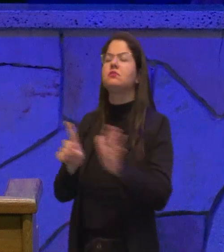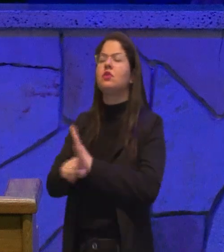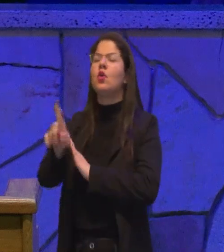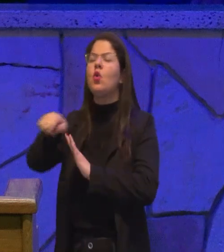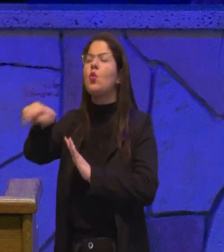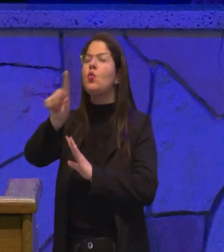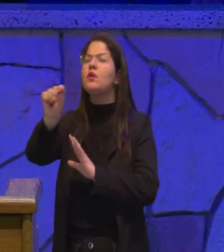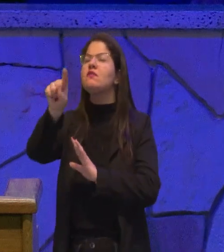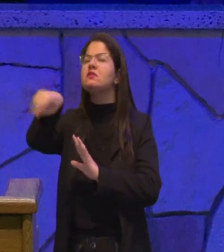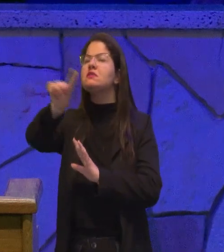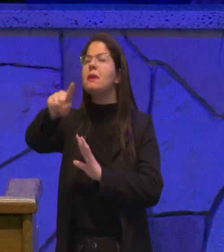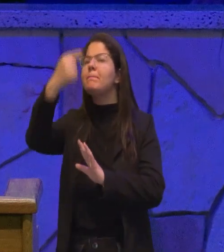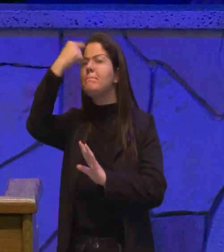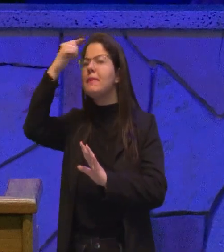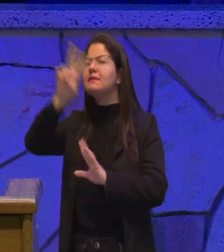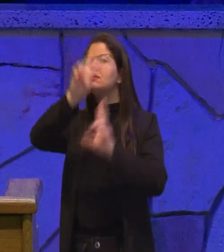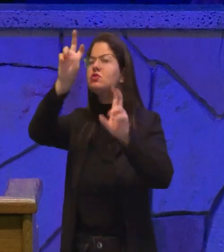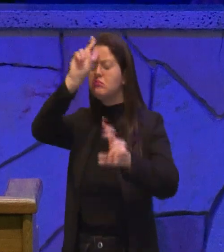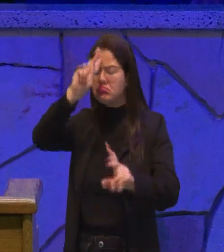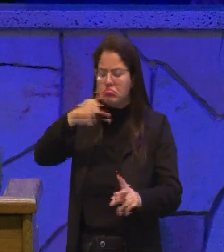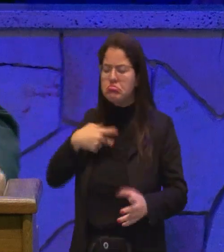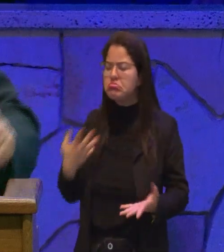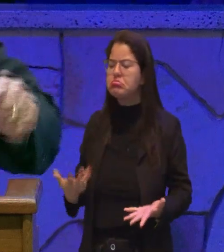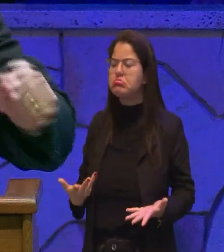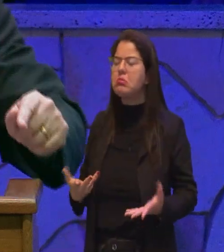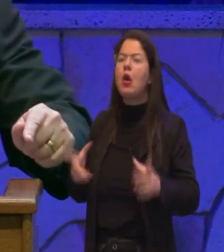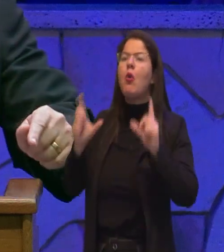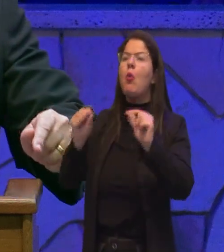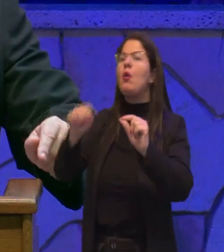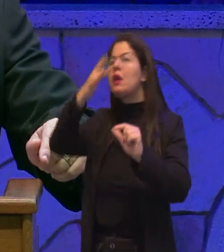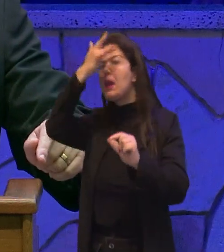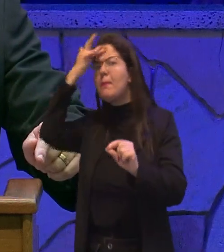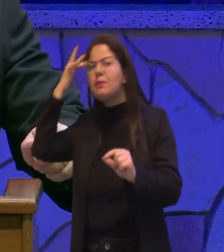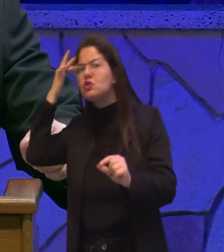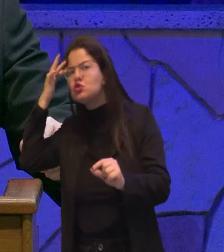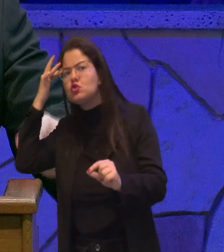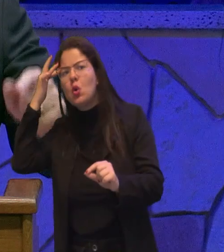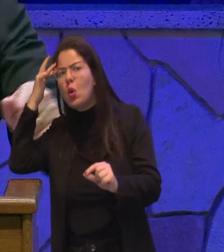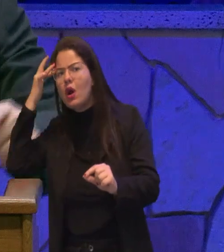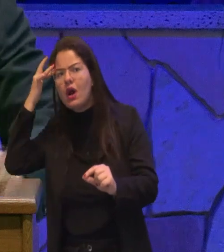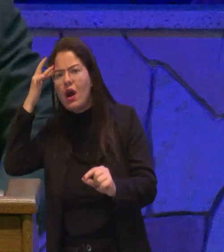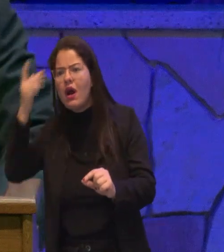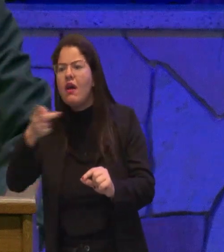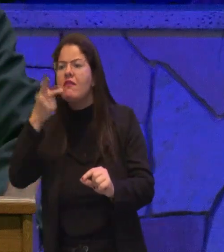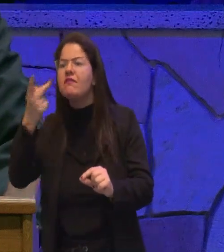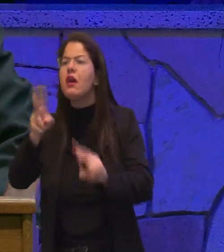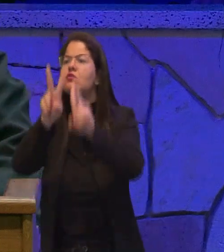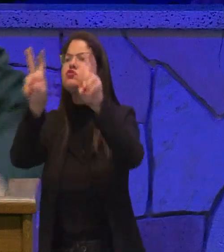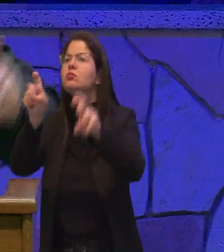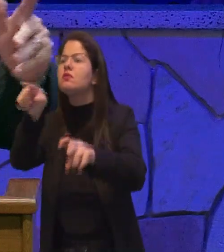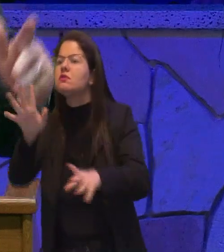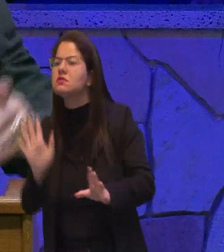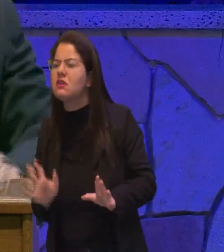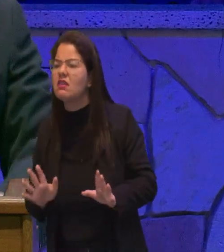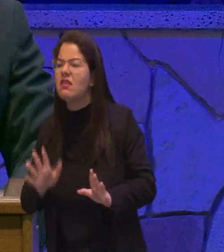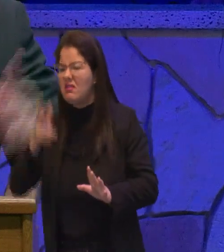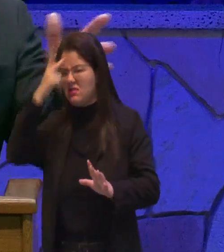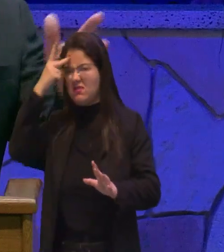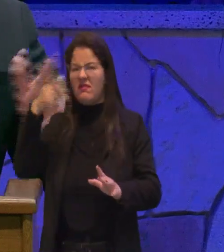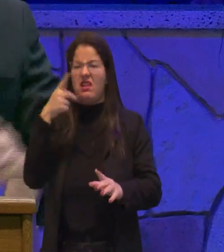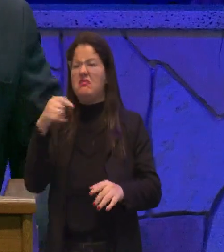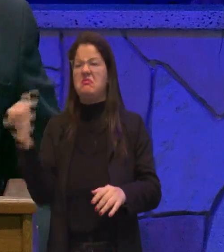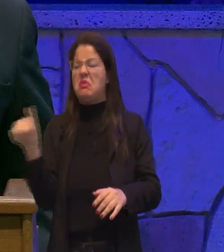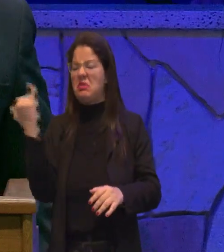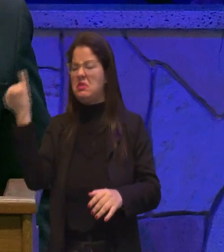seu respeito? O que as pessoas têm dito a respeito de você? Que você não vale nada, que